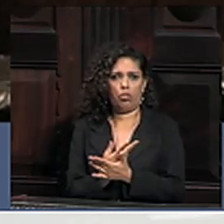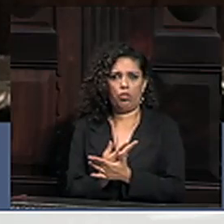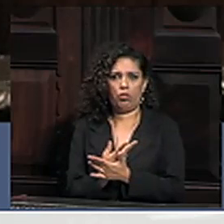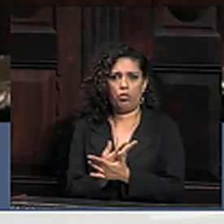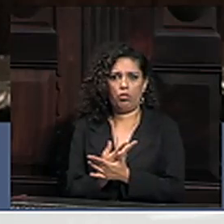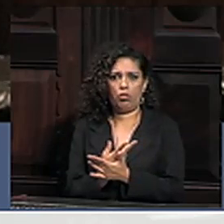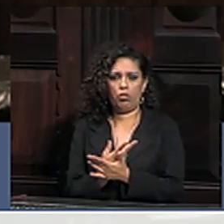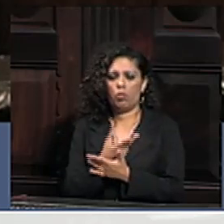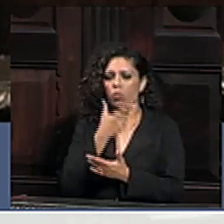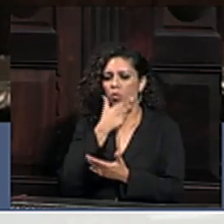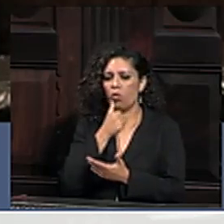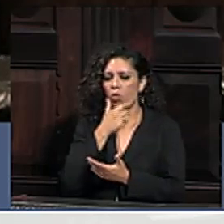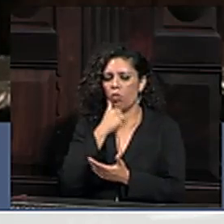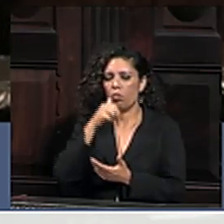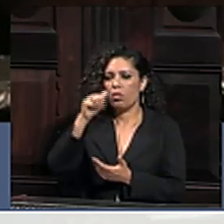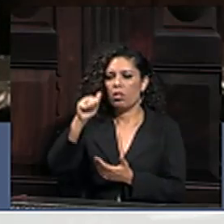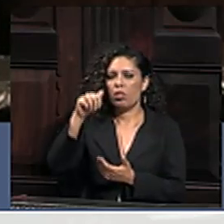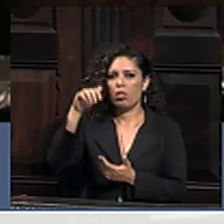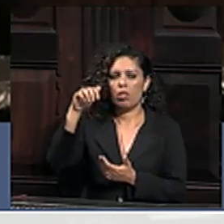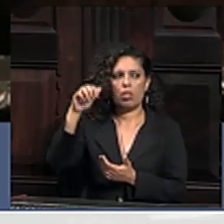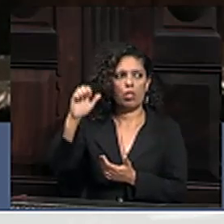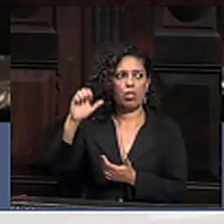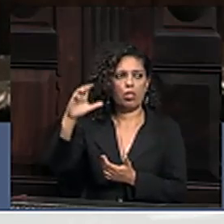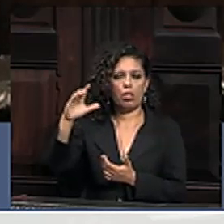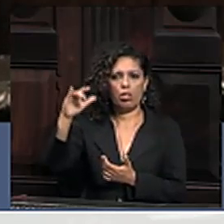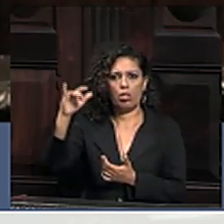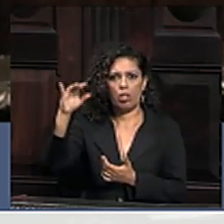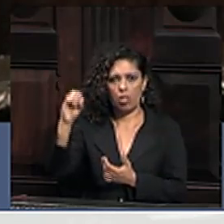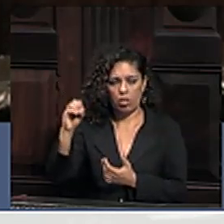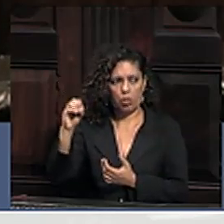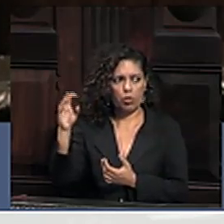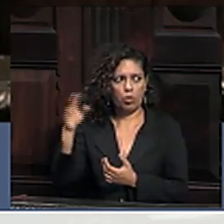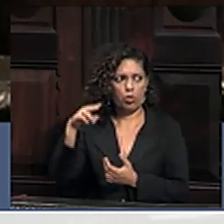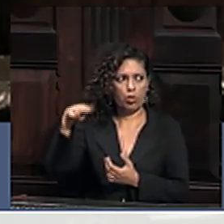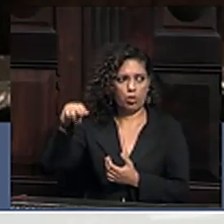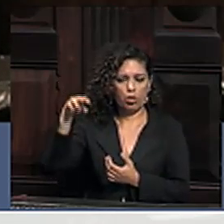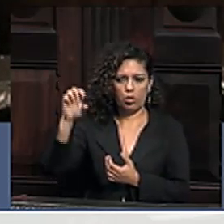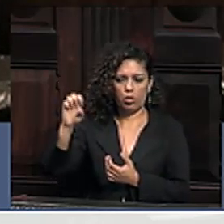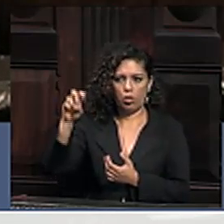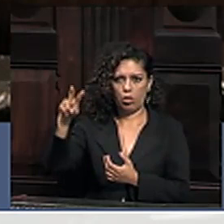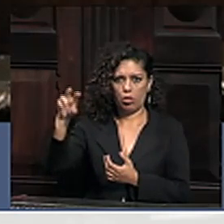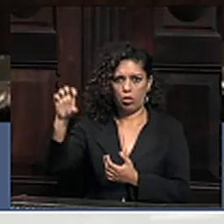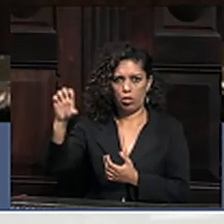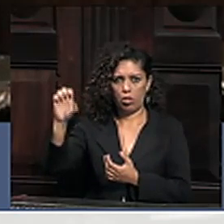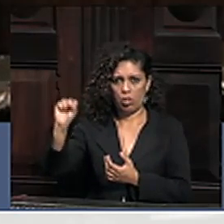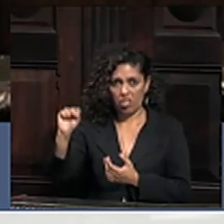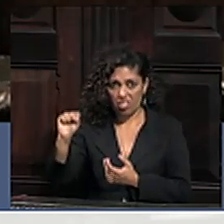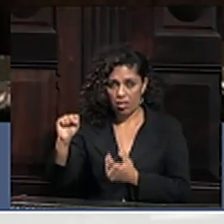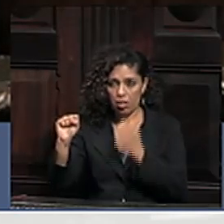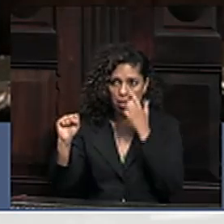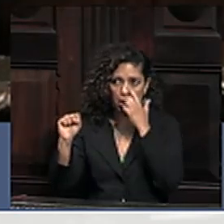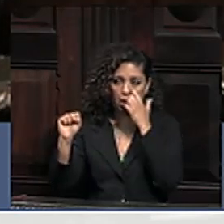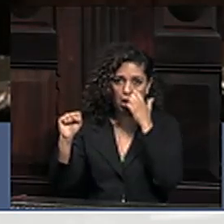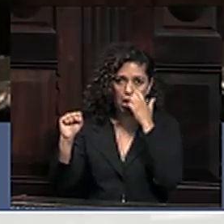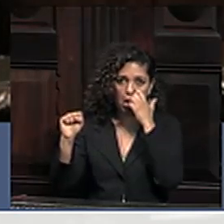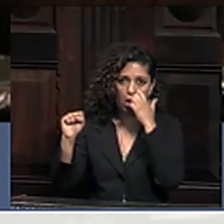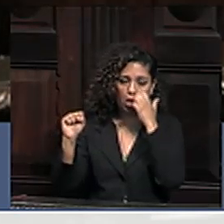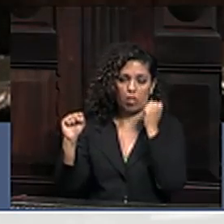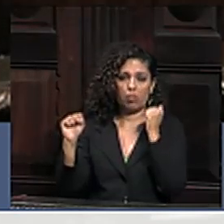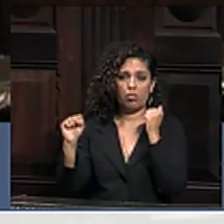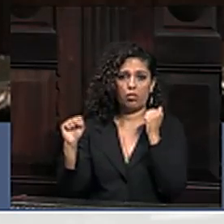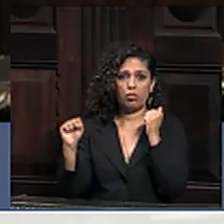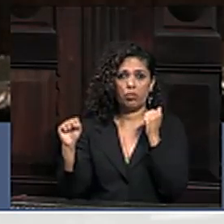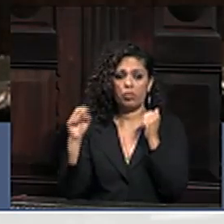Neves chegava a ameaçar de morte até um primo, caso não cumprisse o roteiro de entrega de